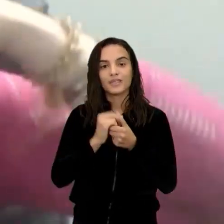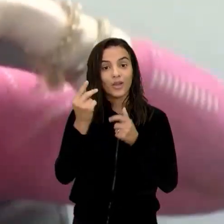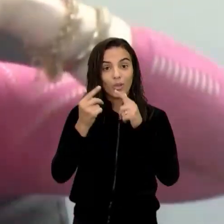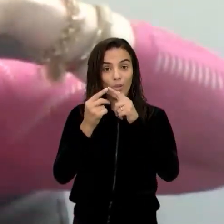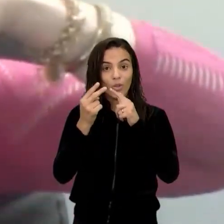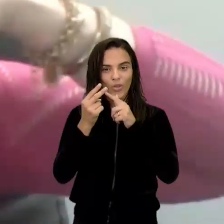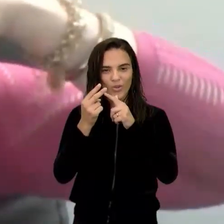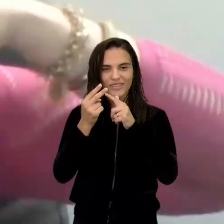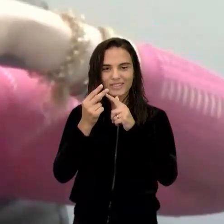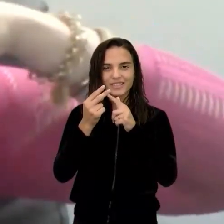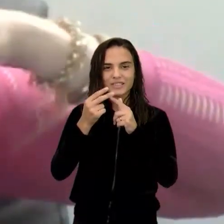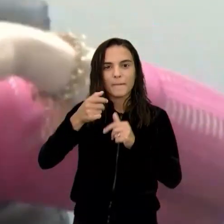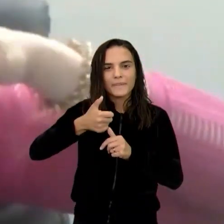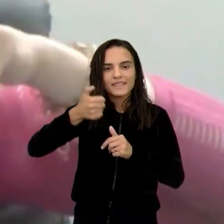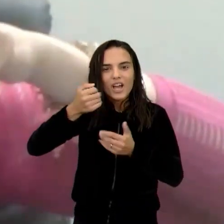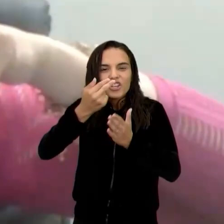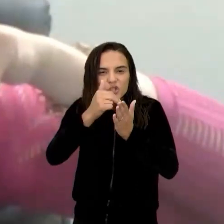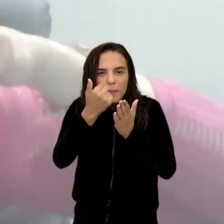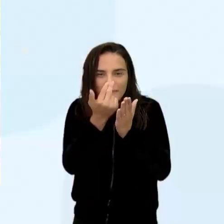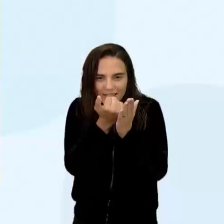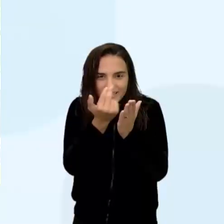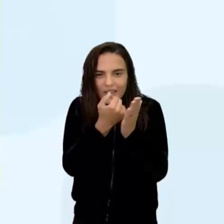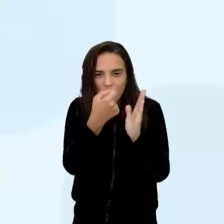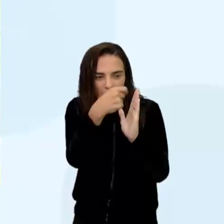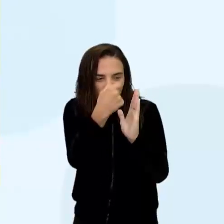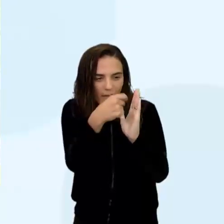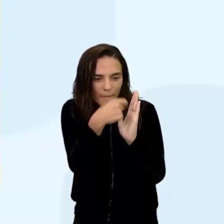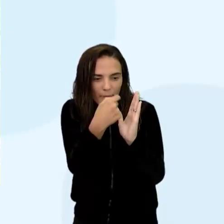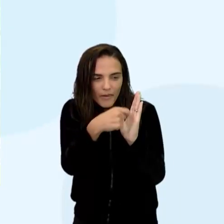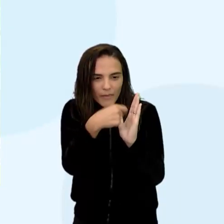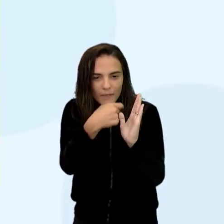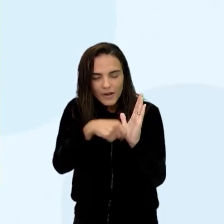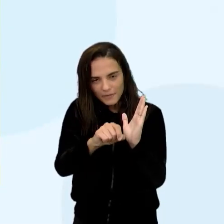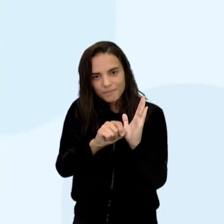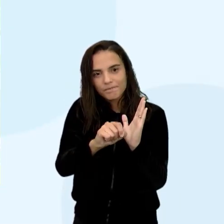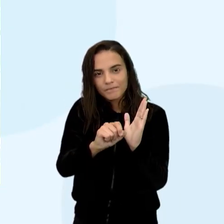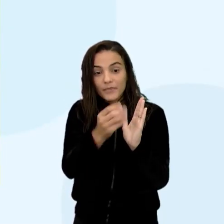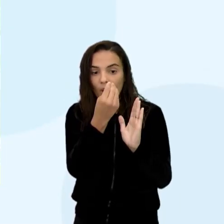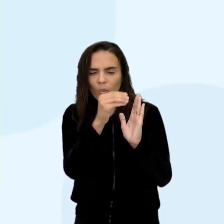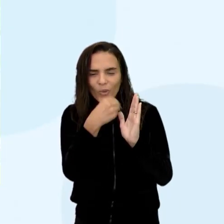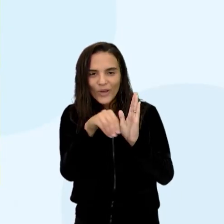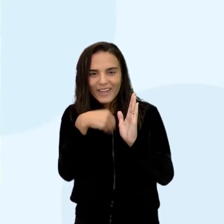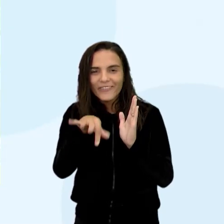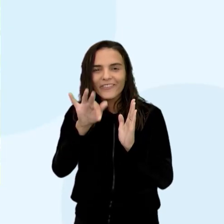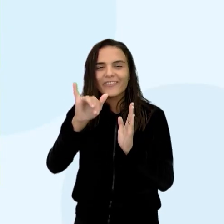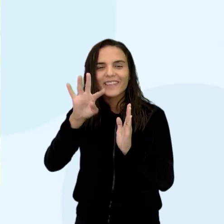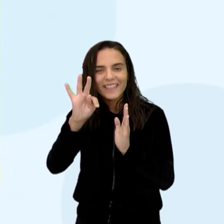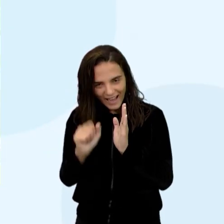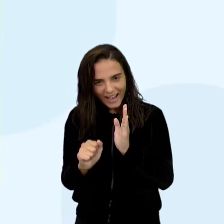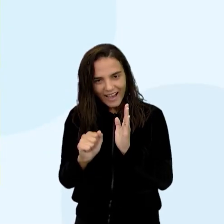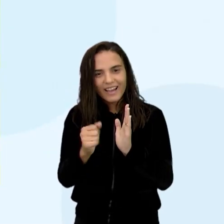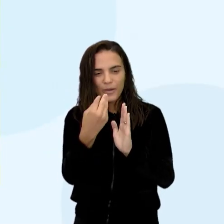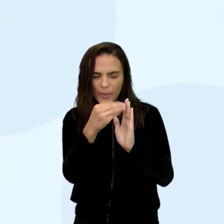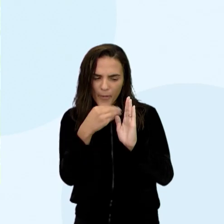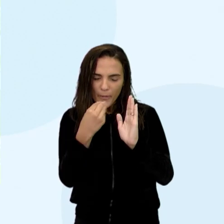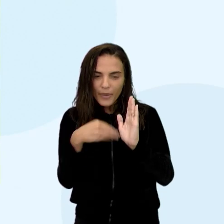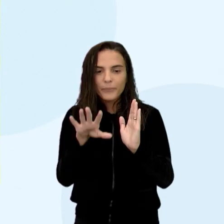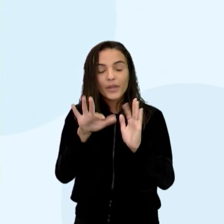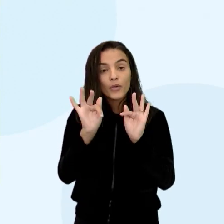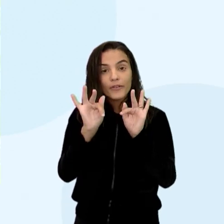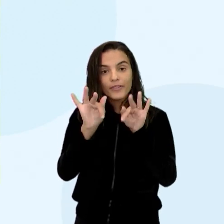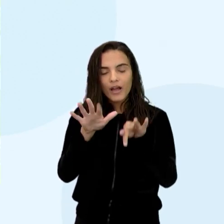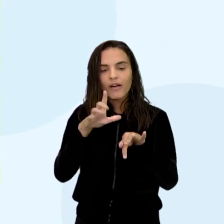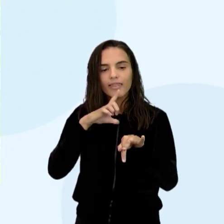2 pincéis de pintura mesmo, aqueles pincéis de pintura, coloquei fita adesiva e no final